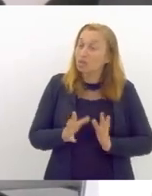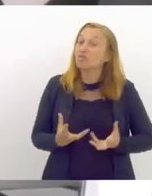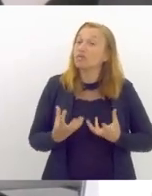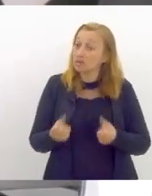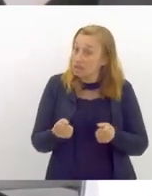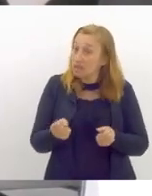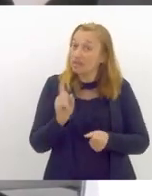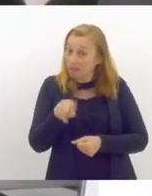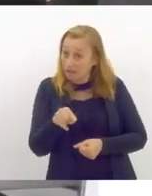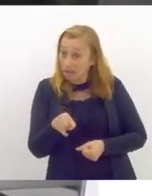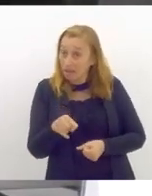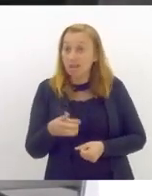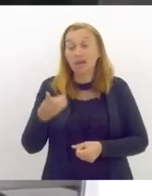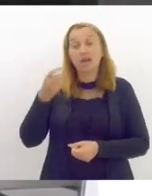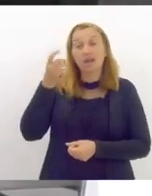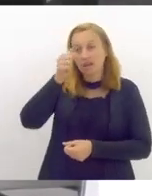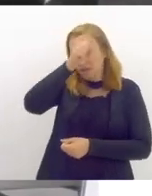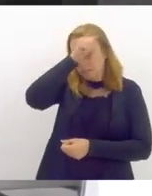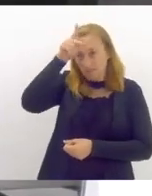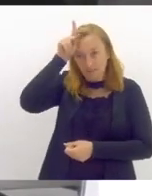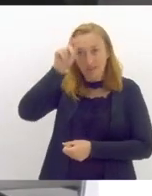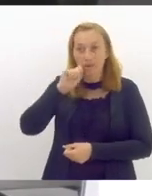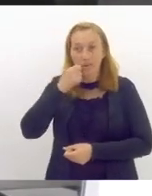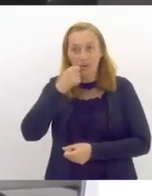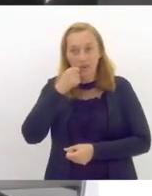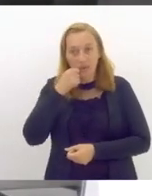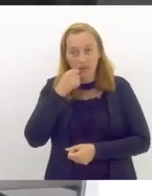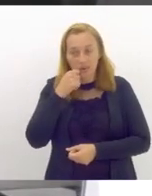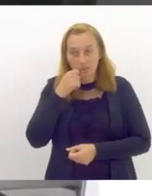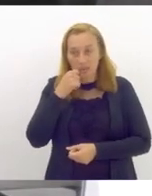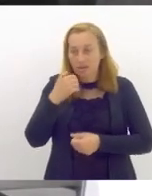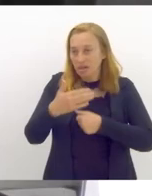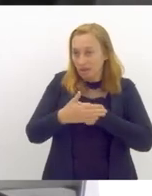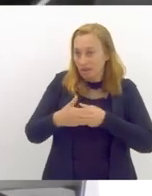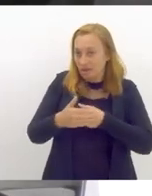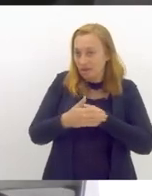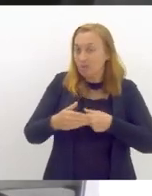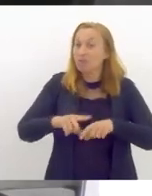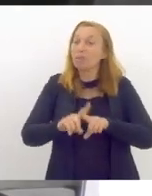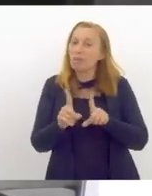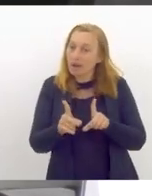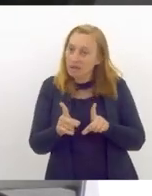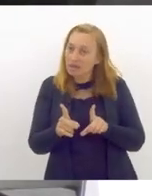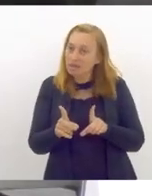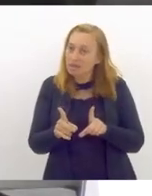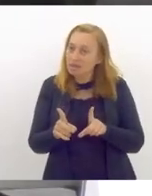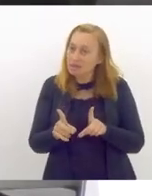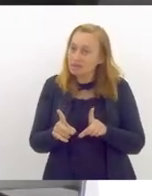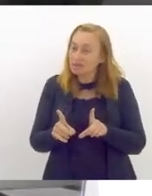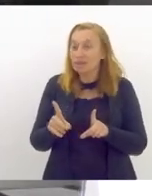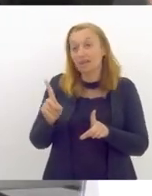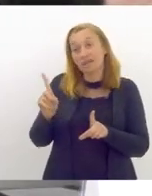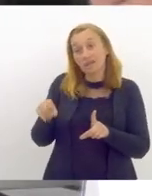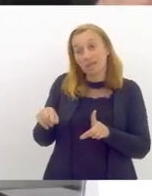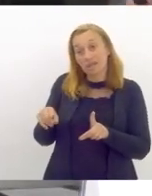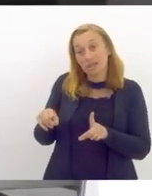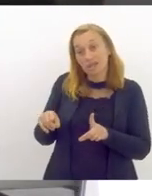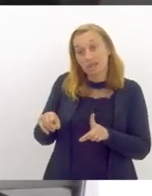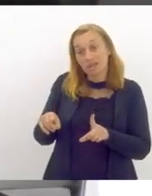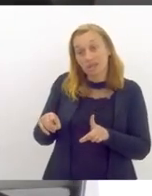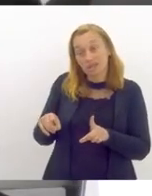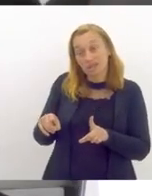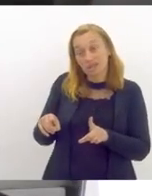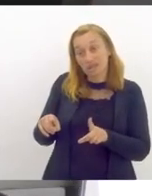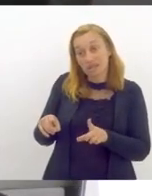aceitar né Eduardo Paes é Generoso mas ele é é altruísta